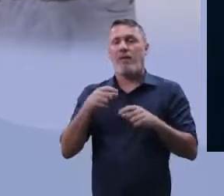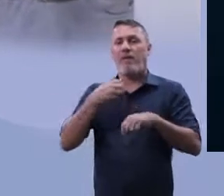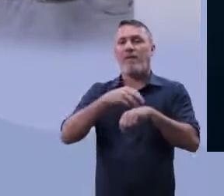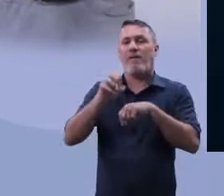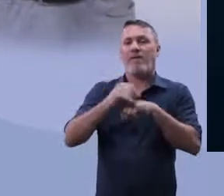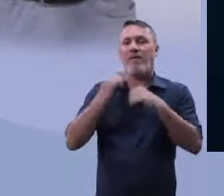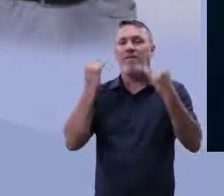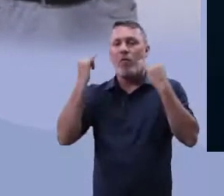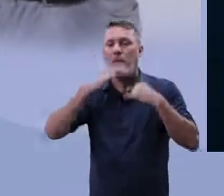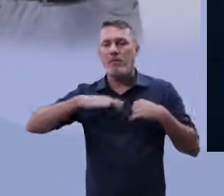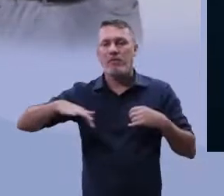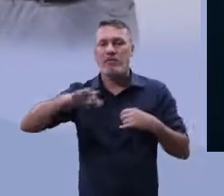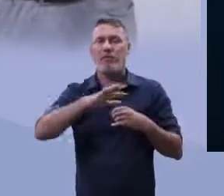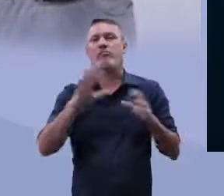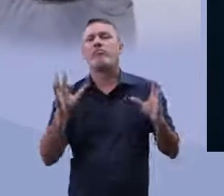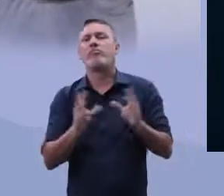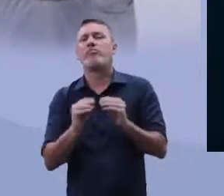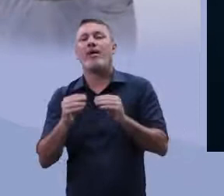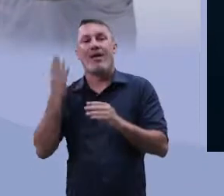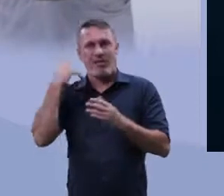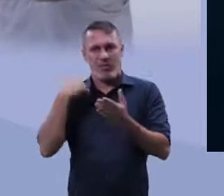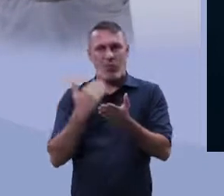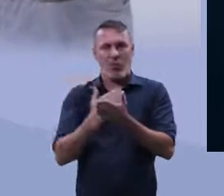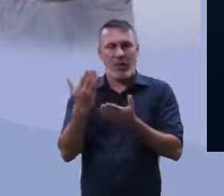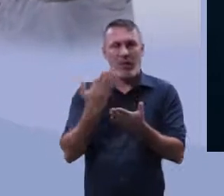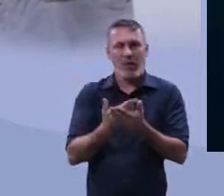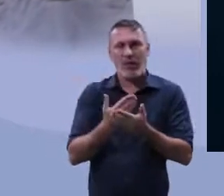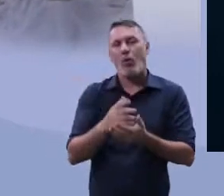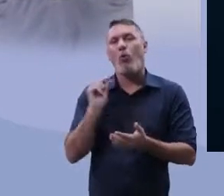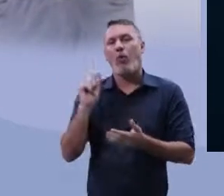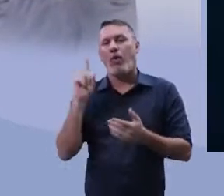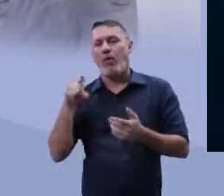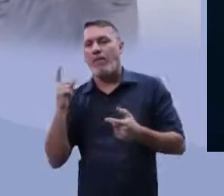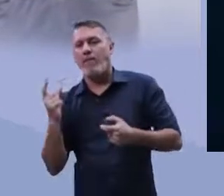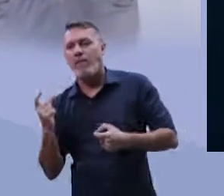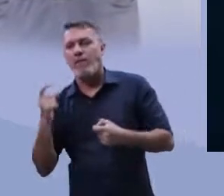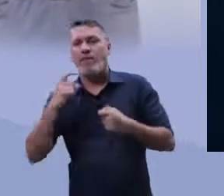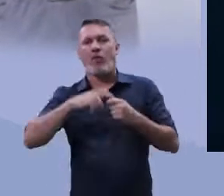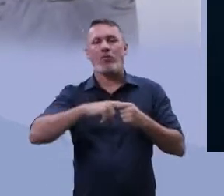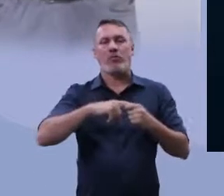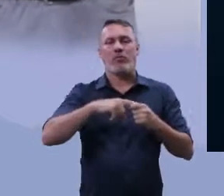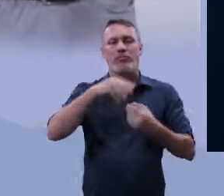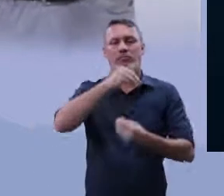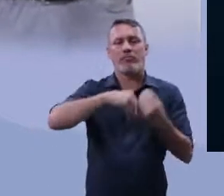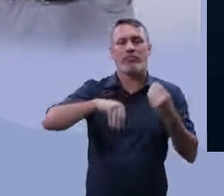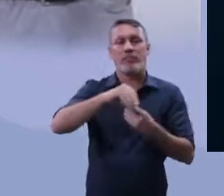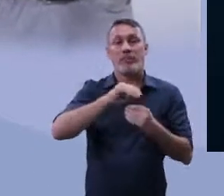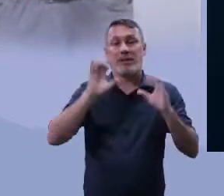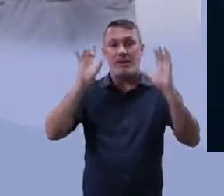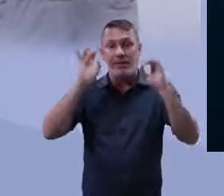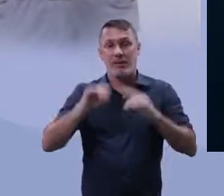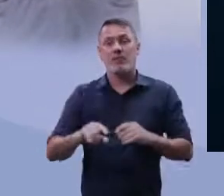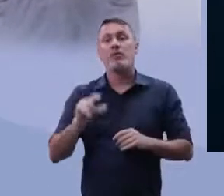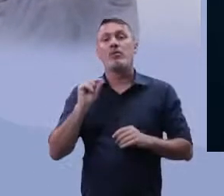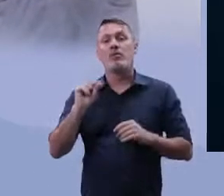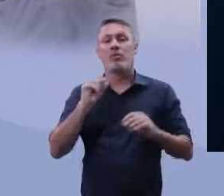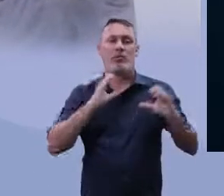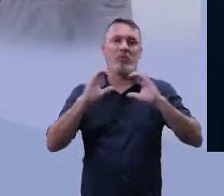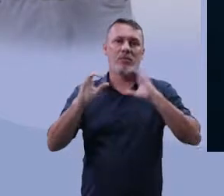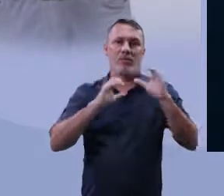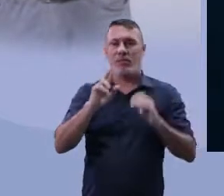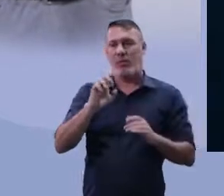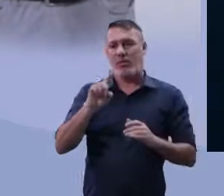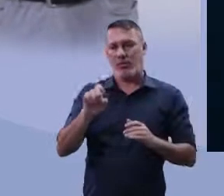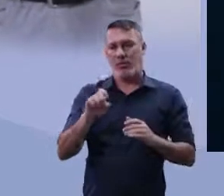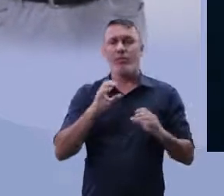o informacional. Né, o informacional, como eu havia dito no começo da aula, é aquele capitalismo voltado especificamente às chamadas